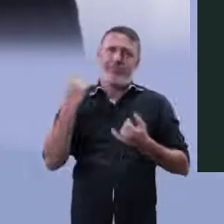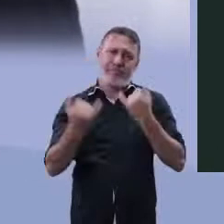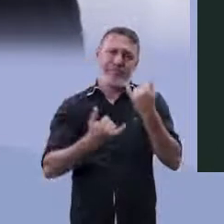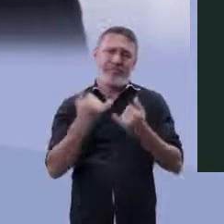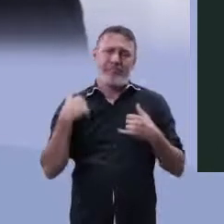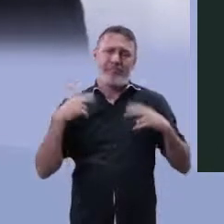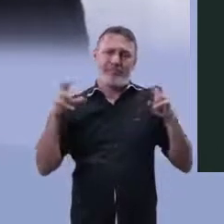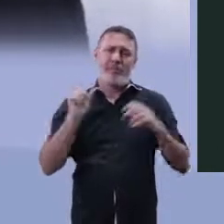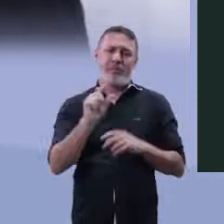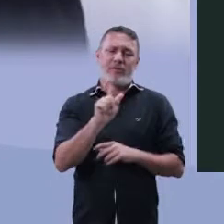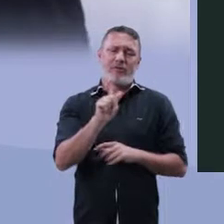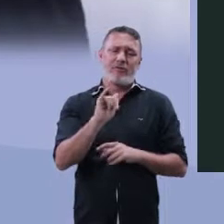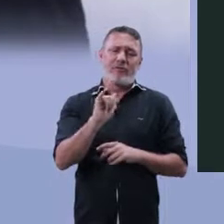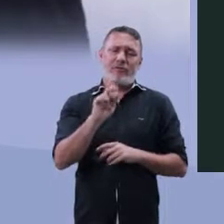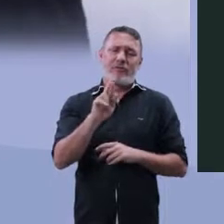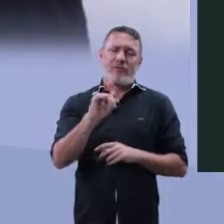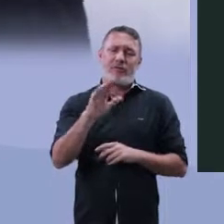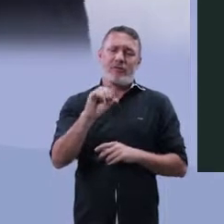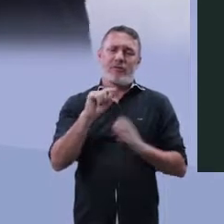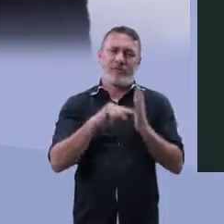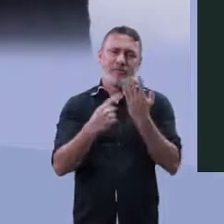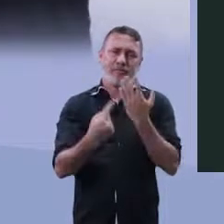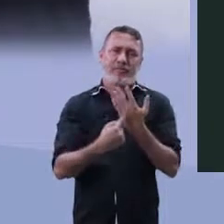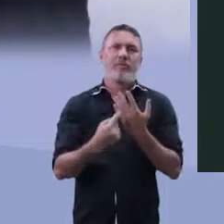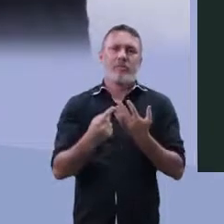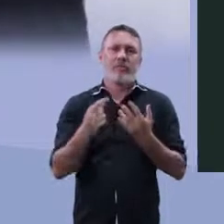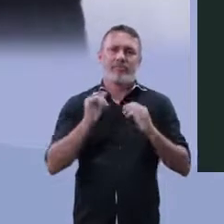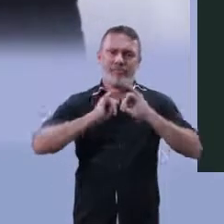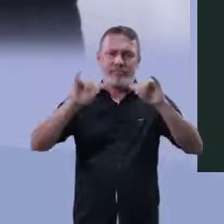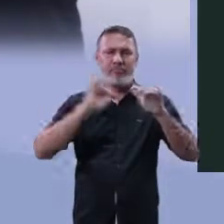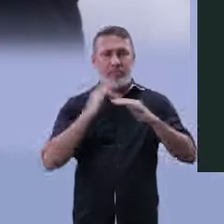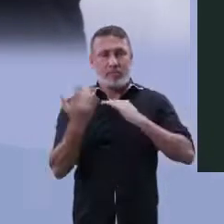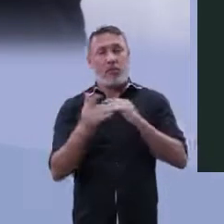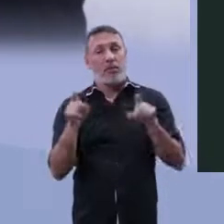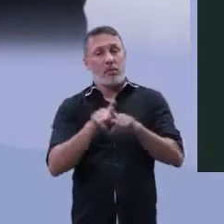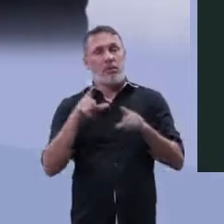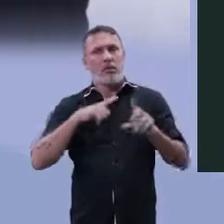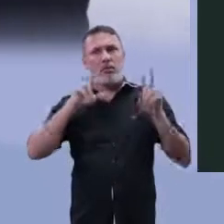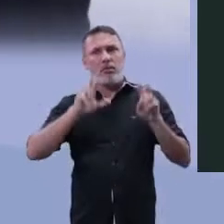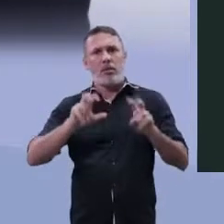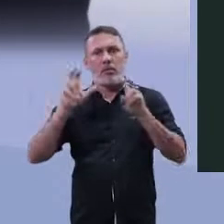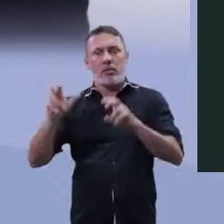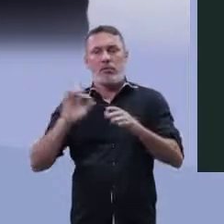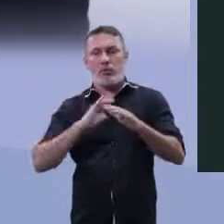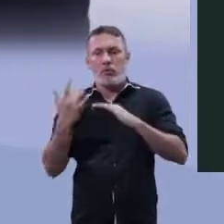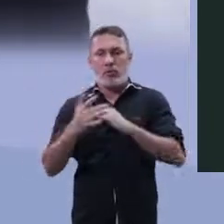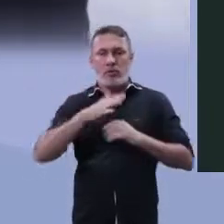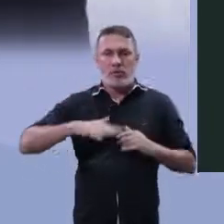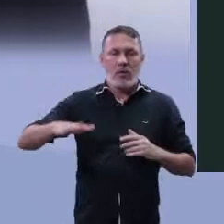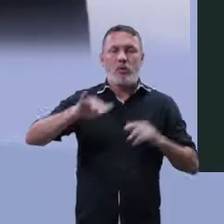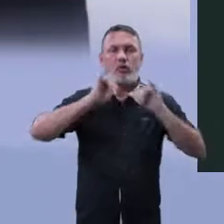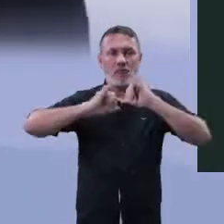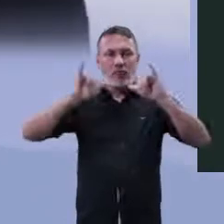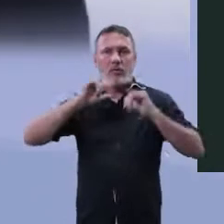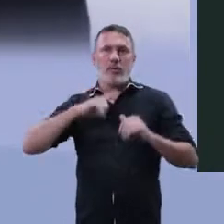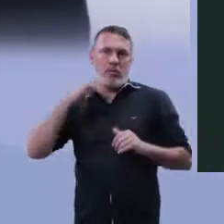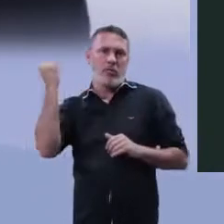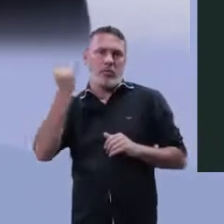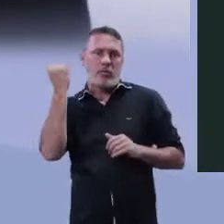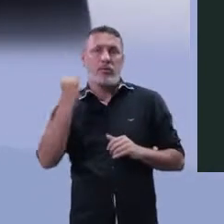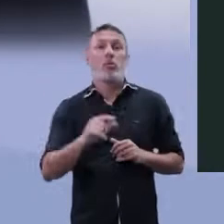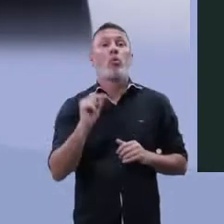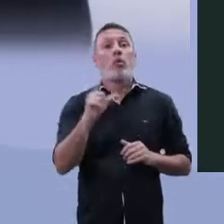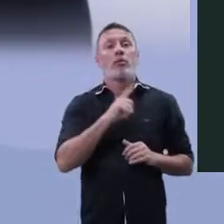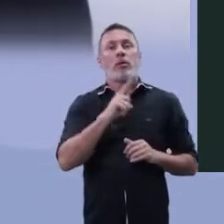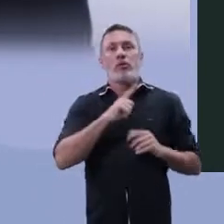ideias que eu chamaria de jirico, né, que são divulgadas pelas redes sociais, eu tenho importantes temas que têm as redes sociais como